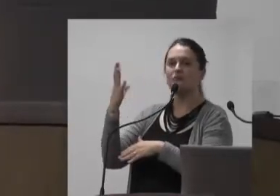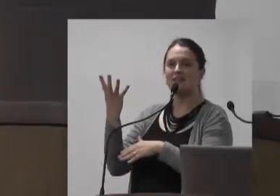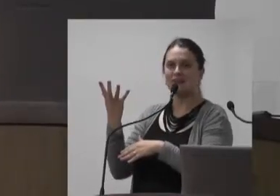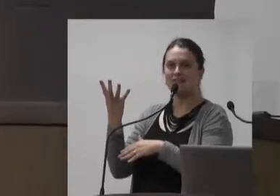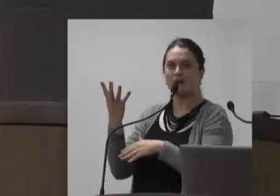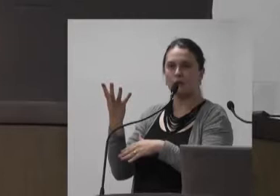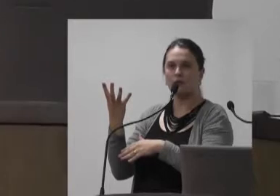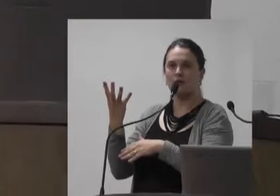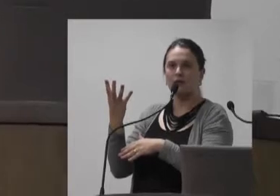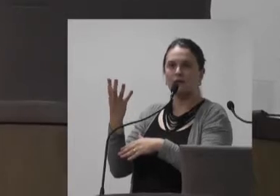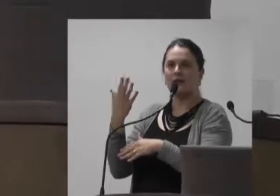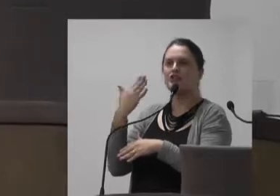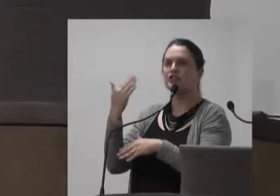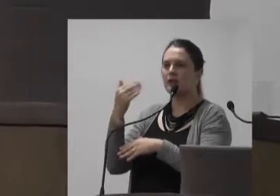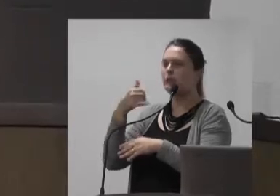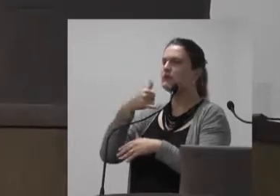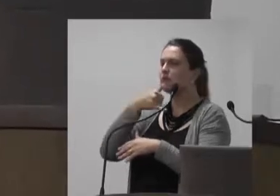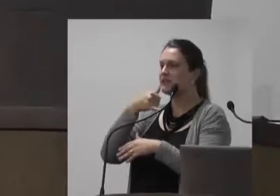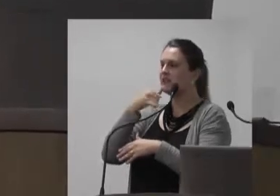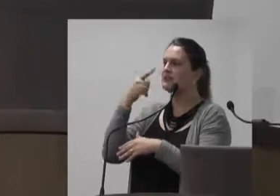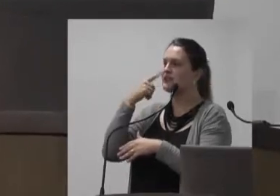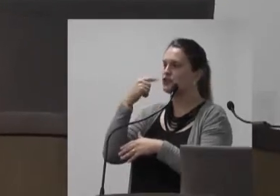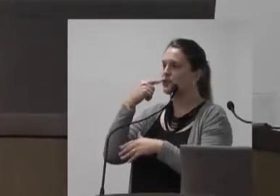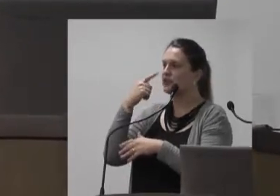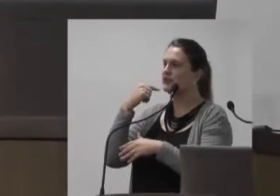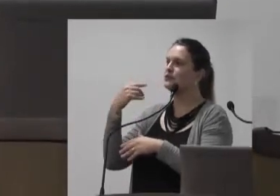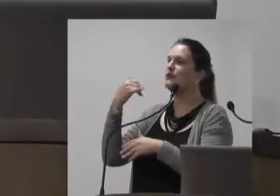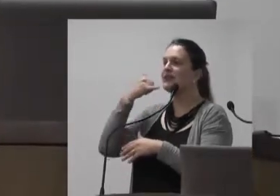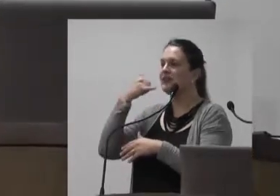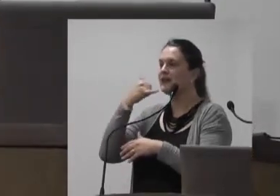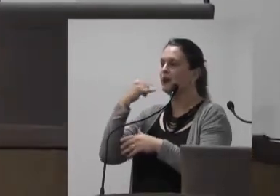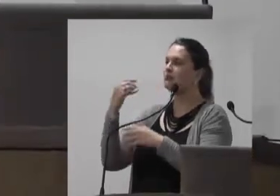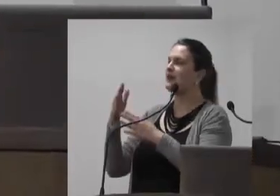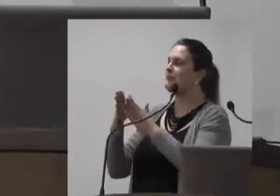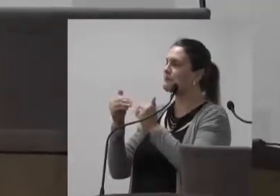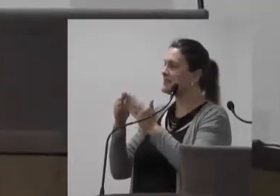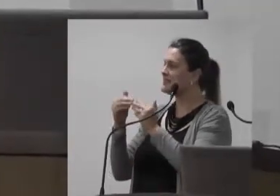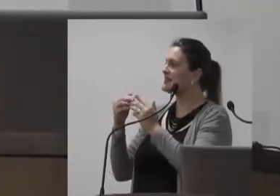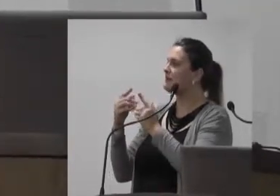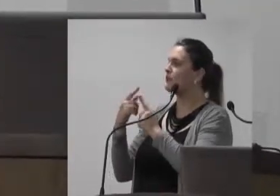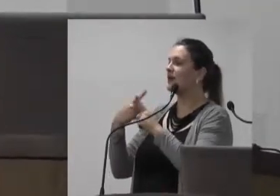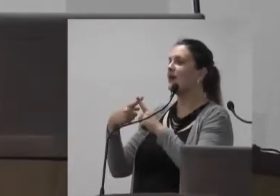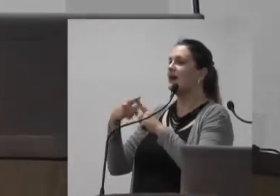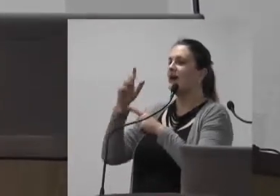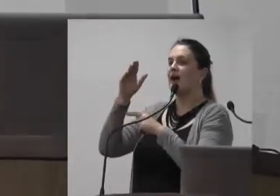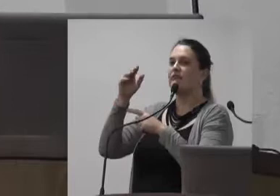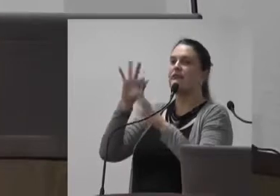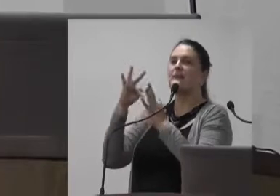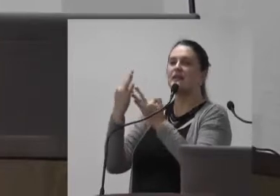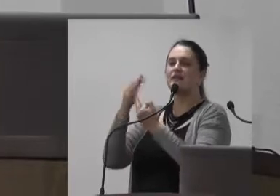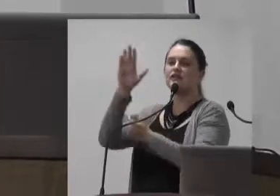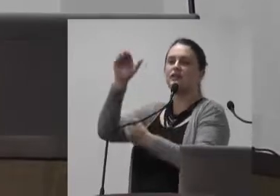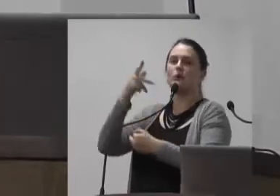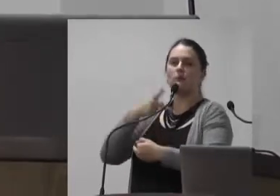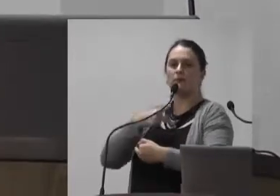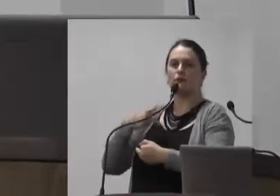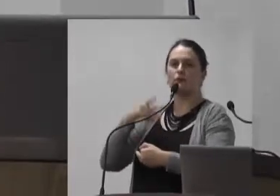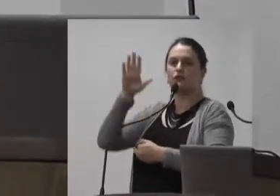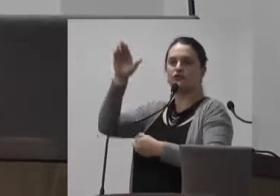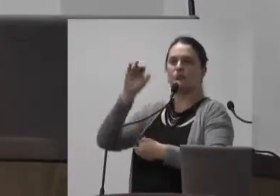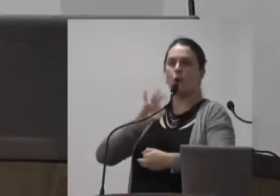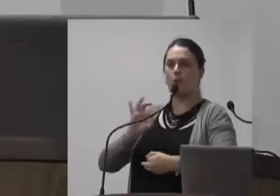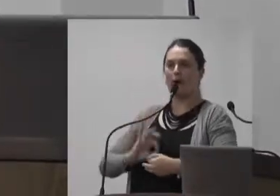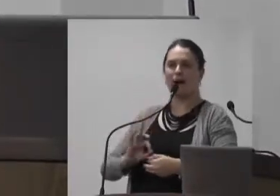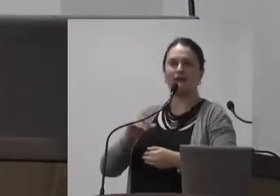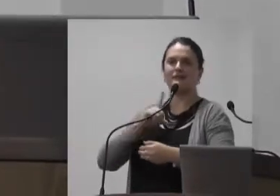que aconteceu, né, chamam tão triste, está chorando, ligam, né, porque a família chama o